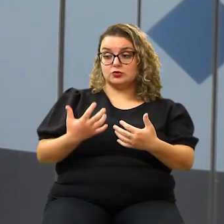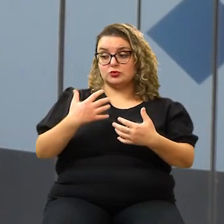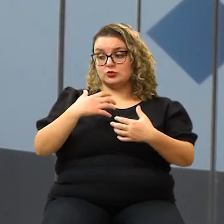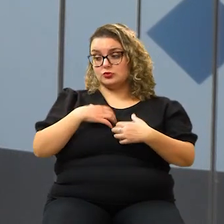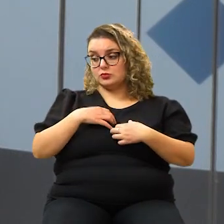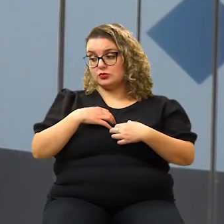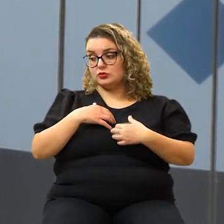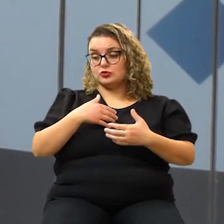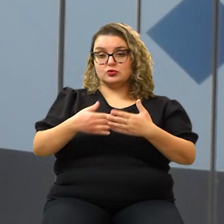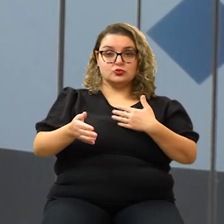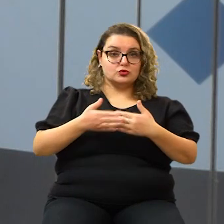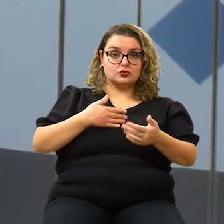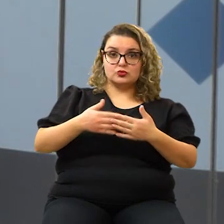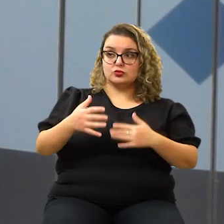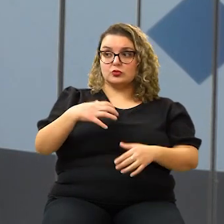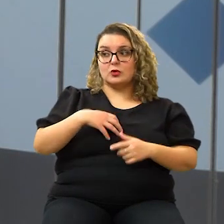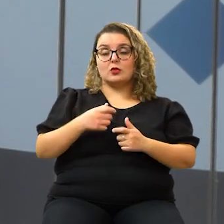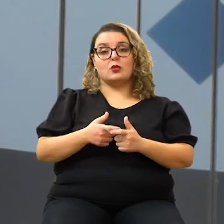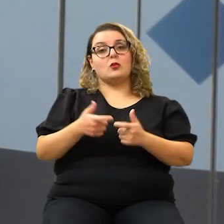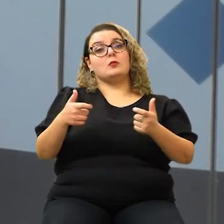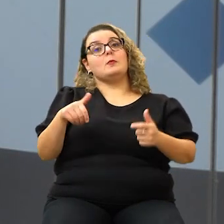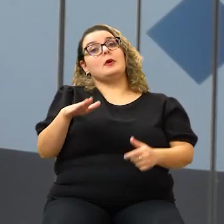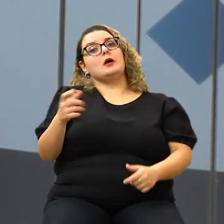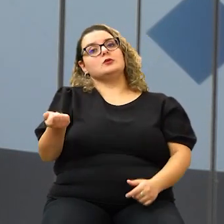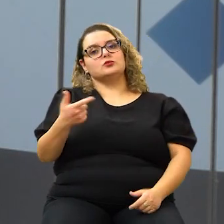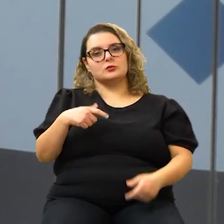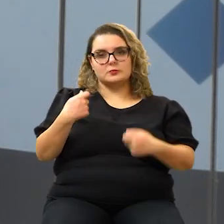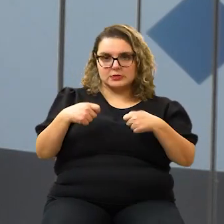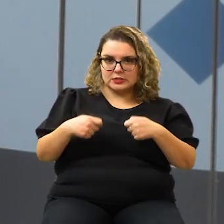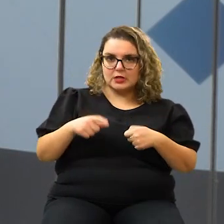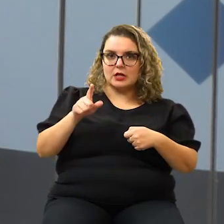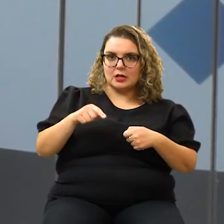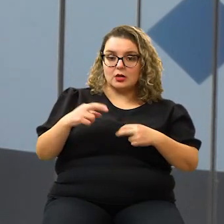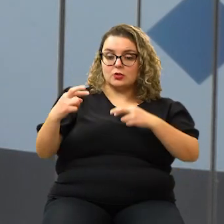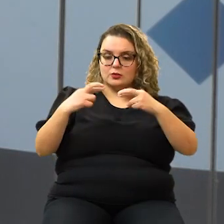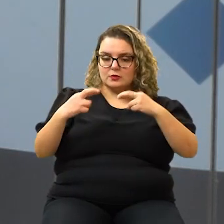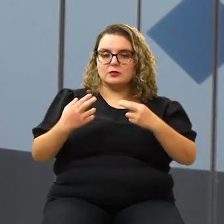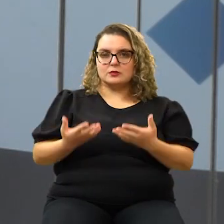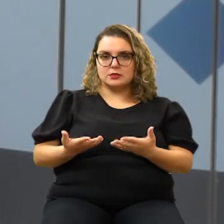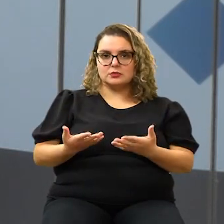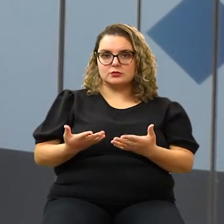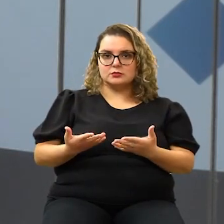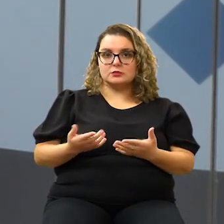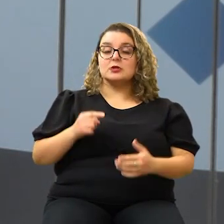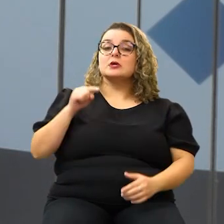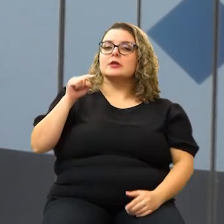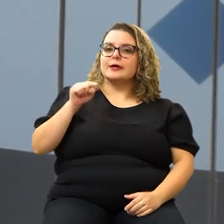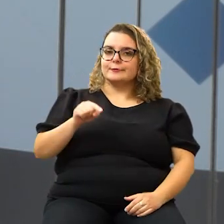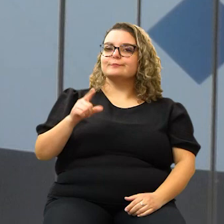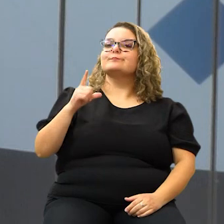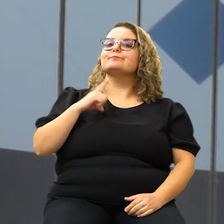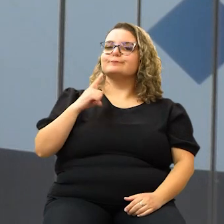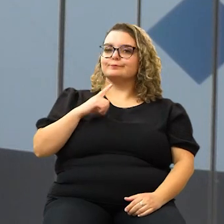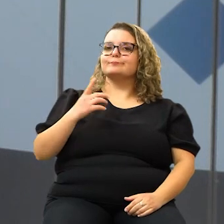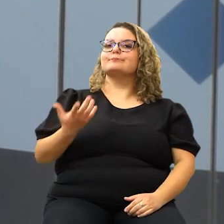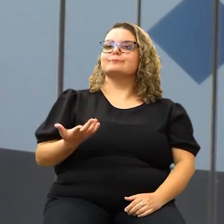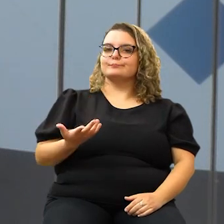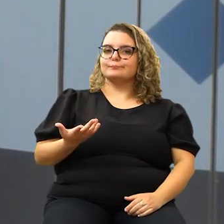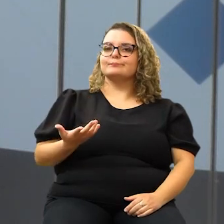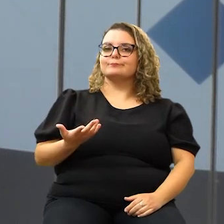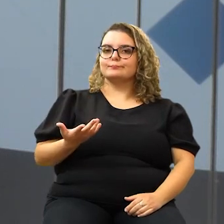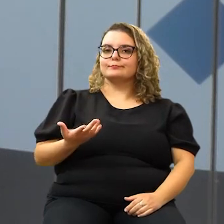forma desenfreada, aumentando mais do que deveria, que é isso que a gente vem verificando, é aí que a gente tem